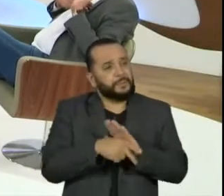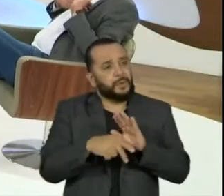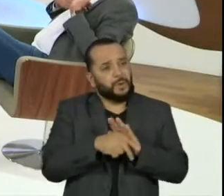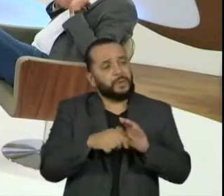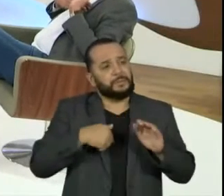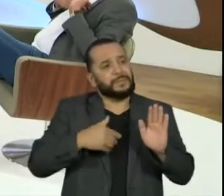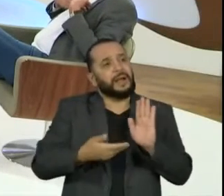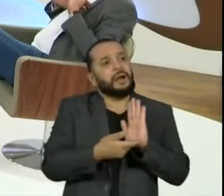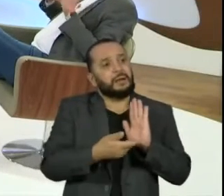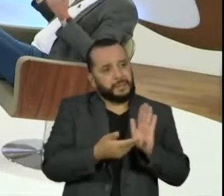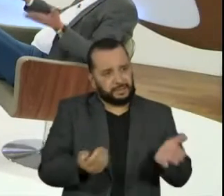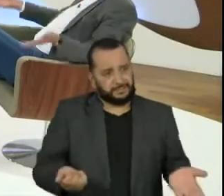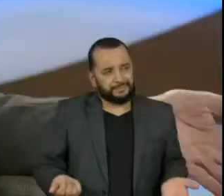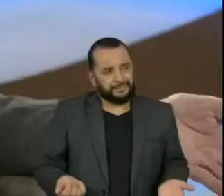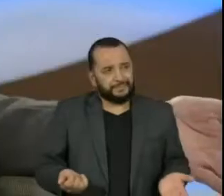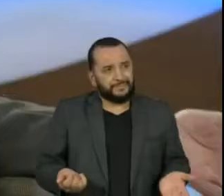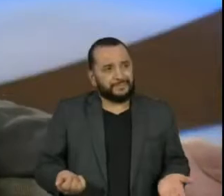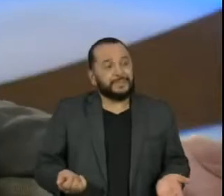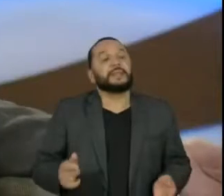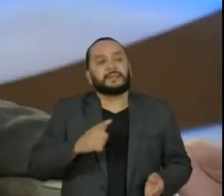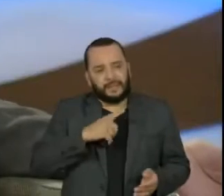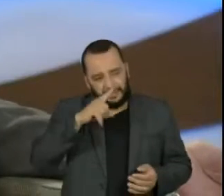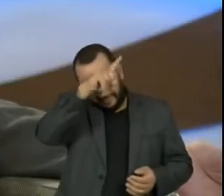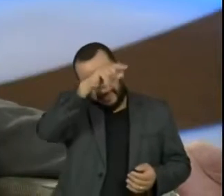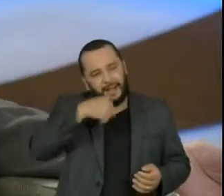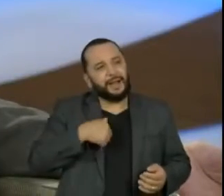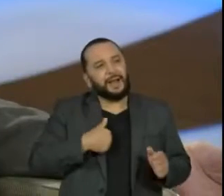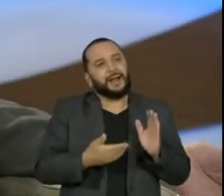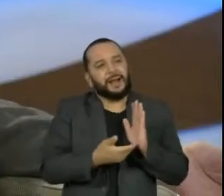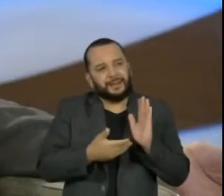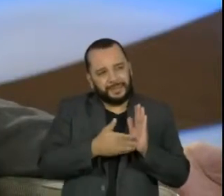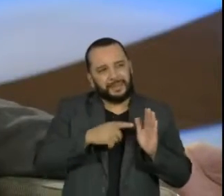à toa. Eu tive uma base na Câmara me ajudando,